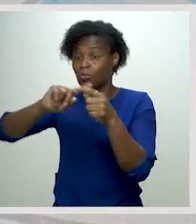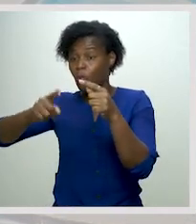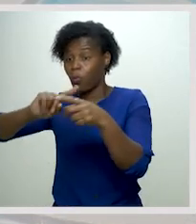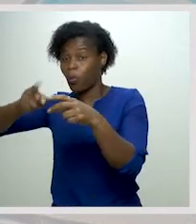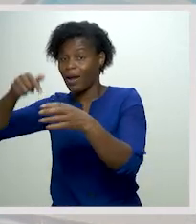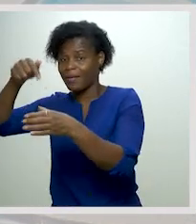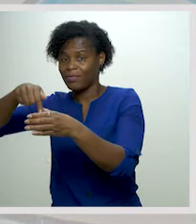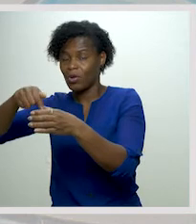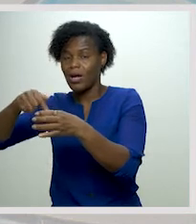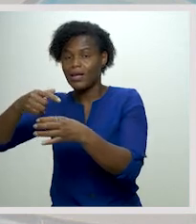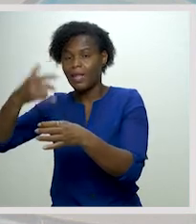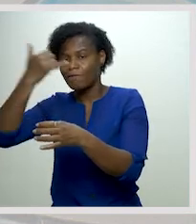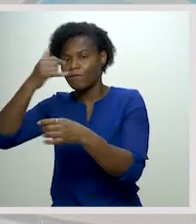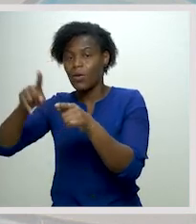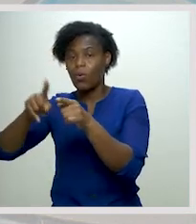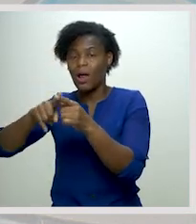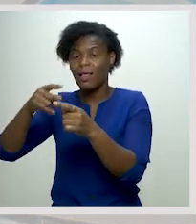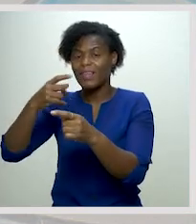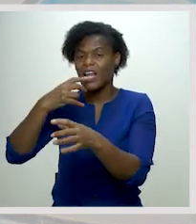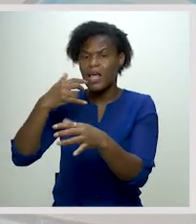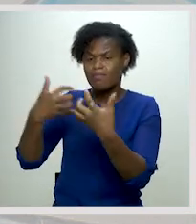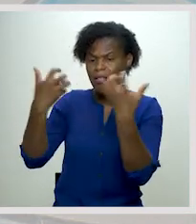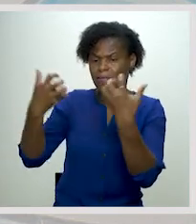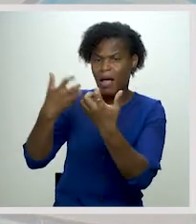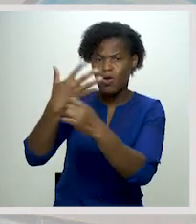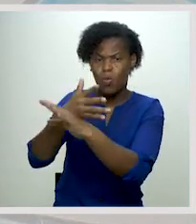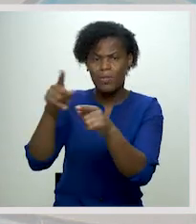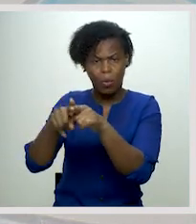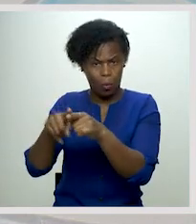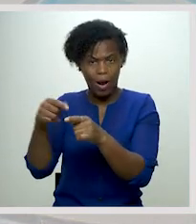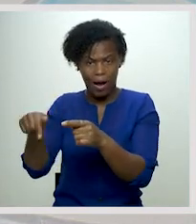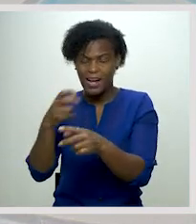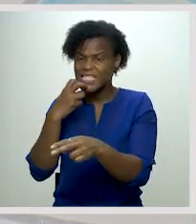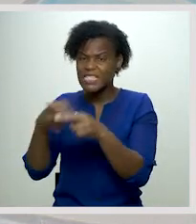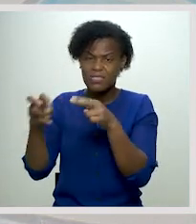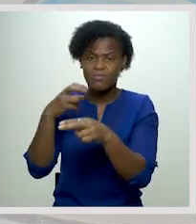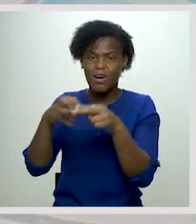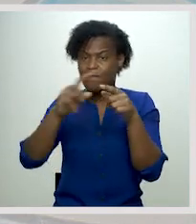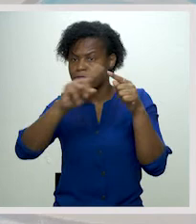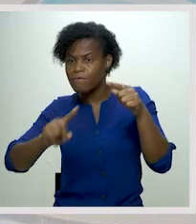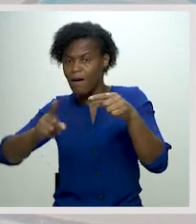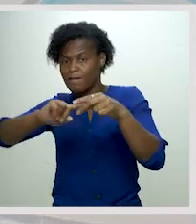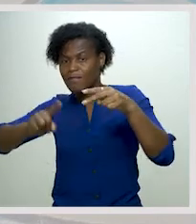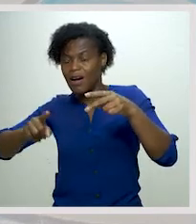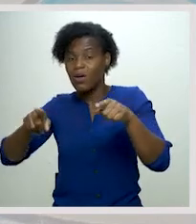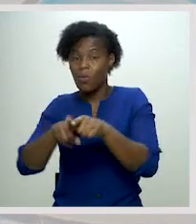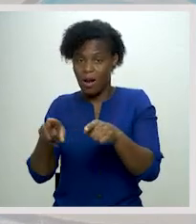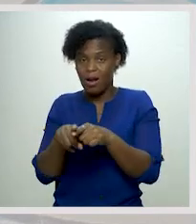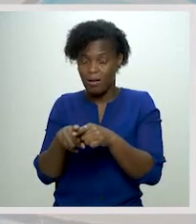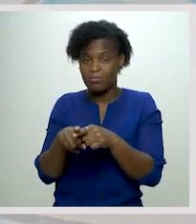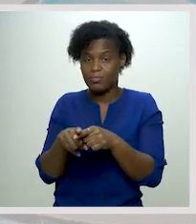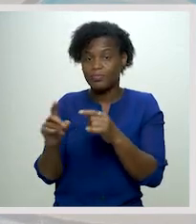que assimilavam? Assimilavam o quê? Davam algumas faíscas. E essas faíscas, o que é que assimilavam? Assimilavam